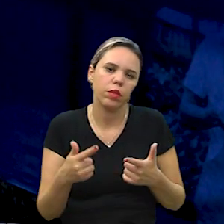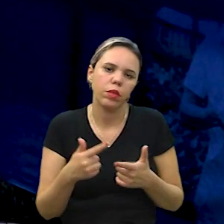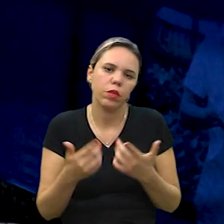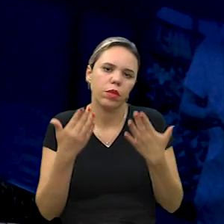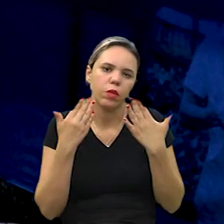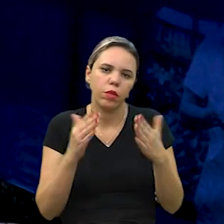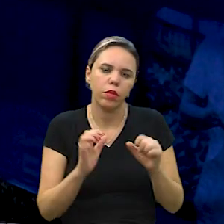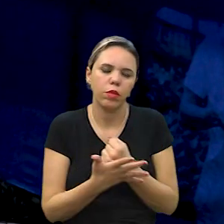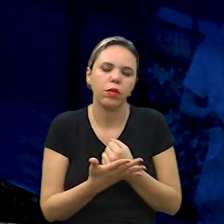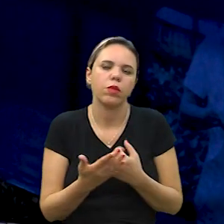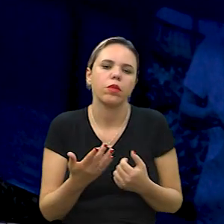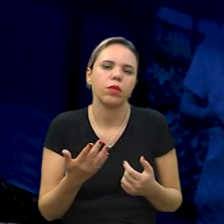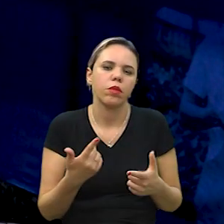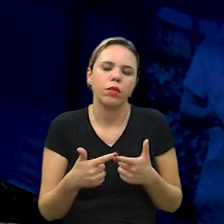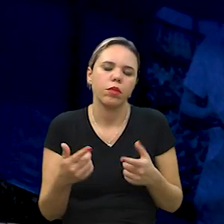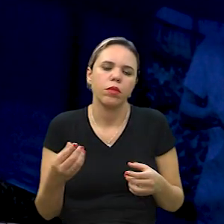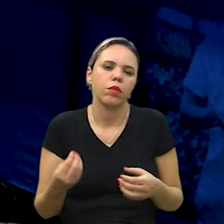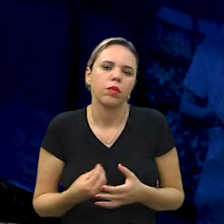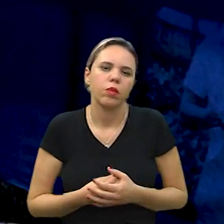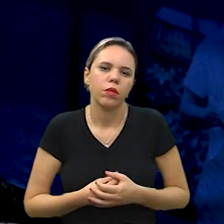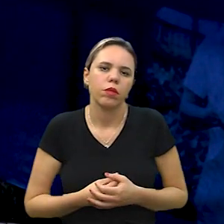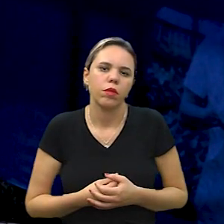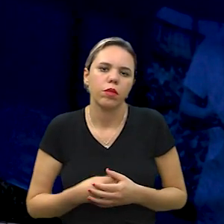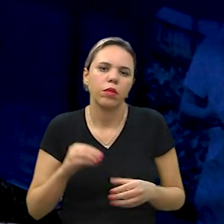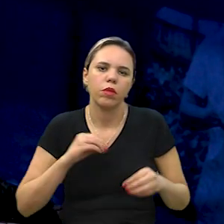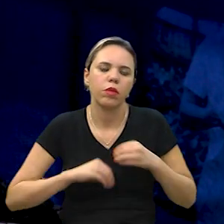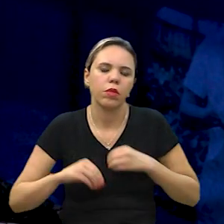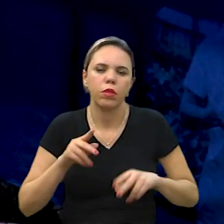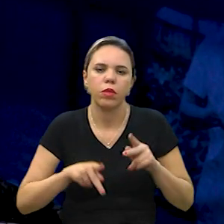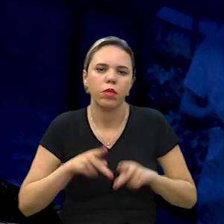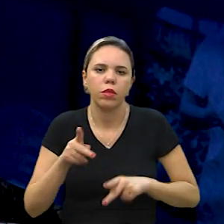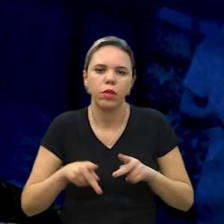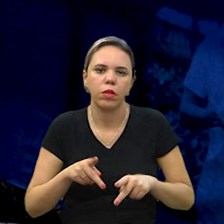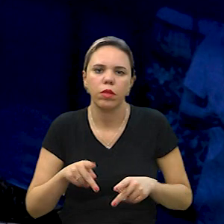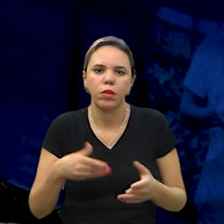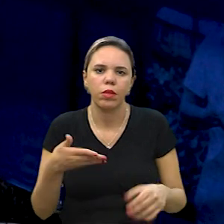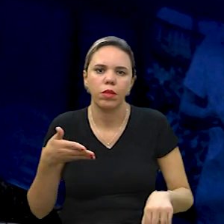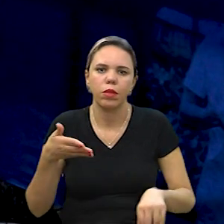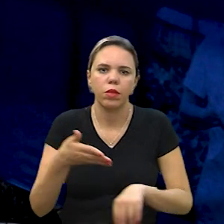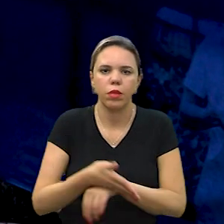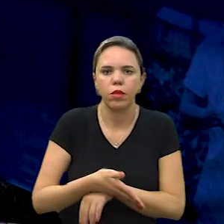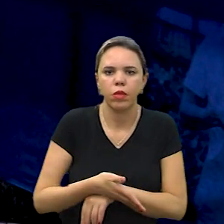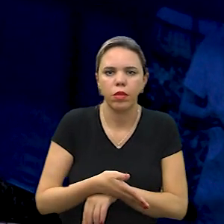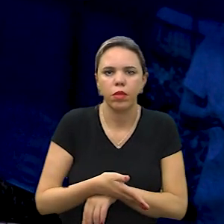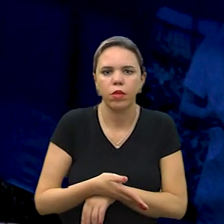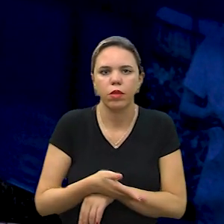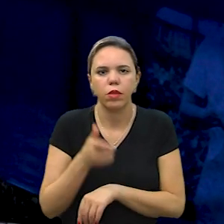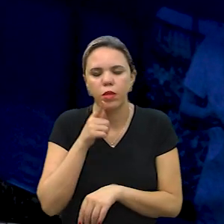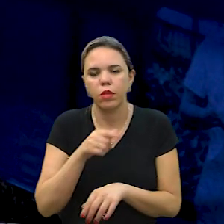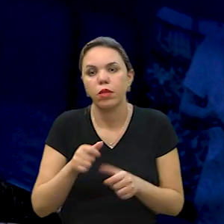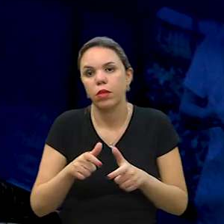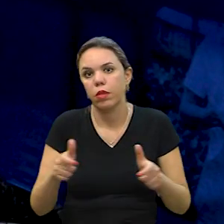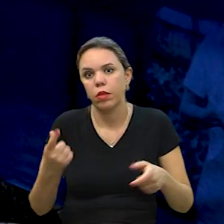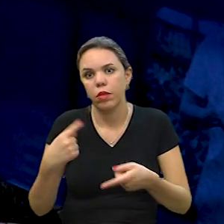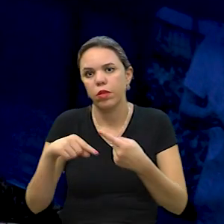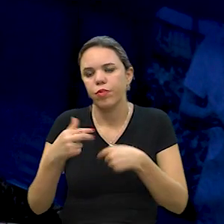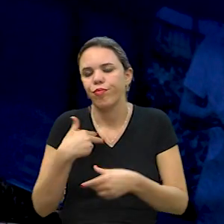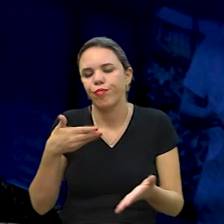fragilidade em frente à pandemia, né? Aquela depressão que, às vezes, você até está entrando num caixa, mas você quer expandir e